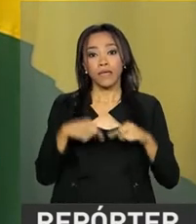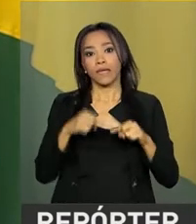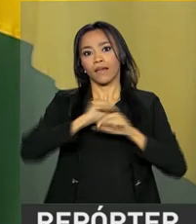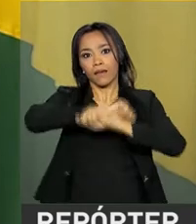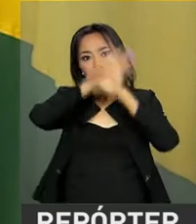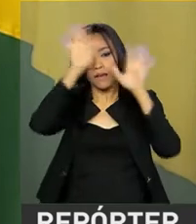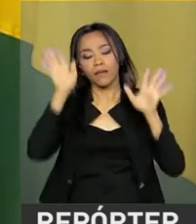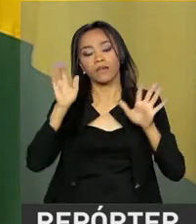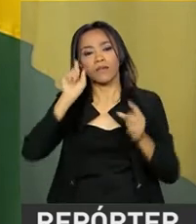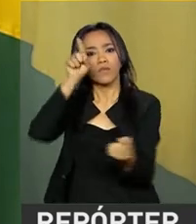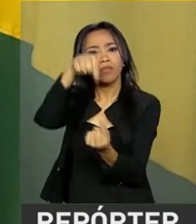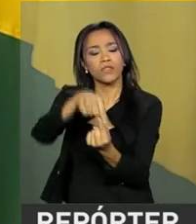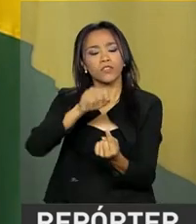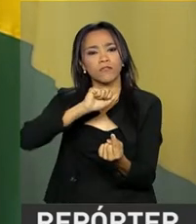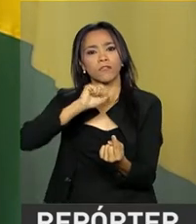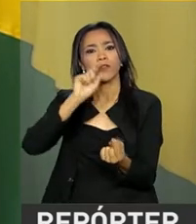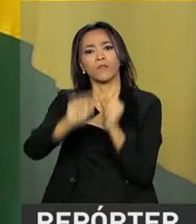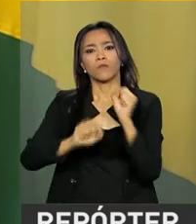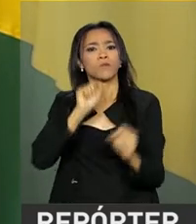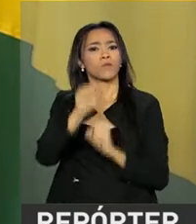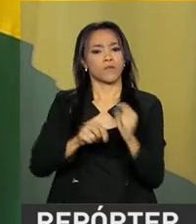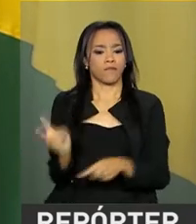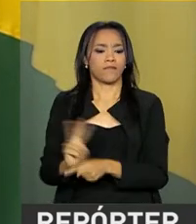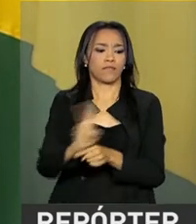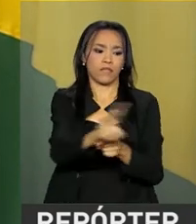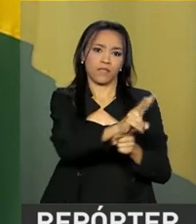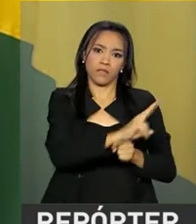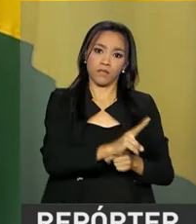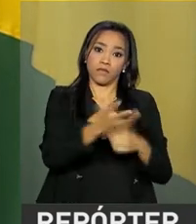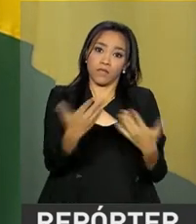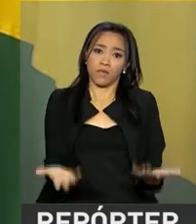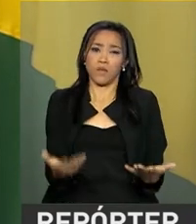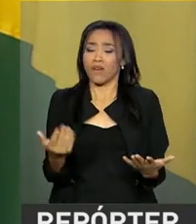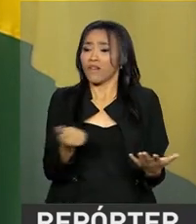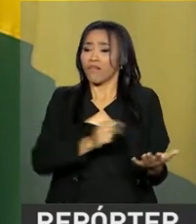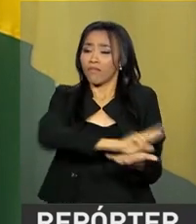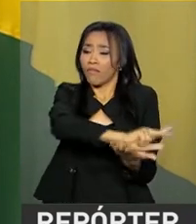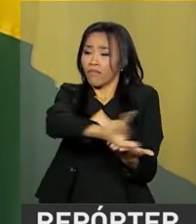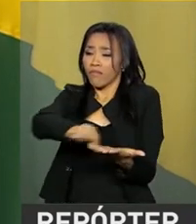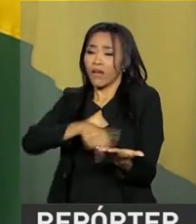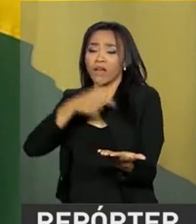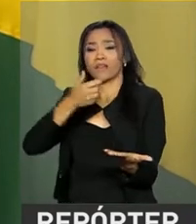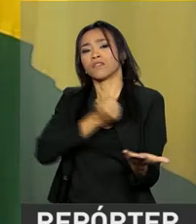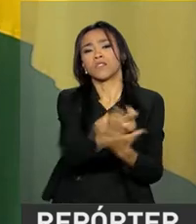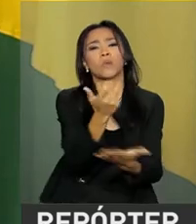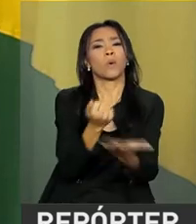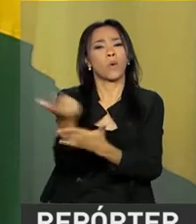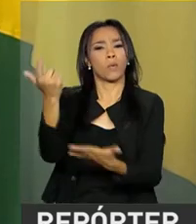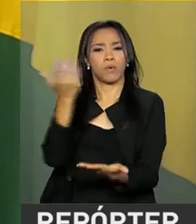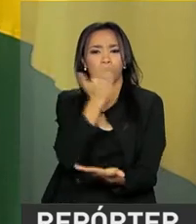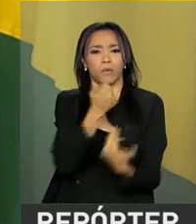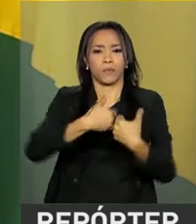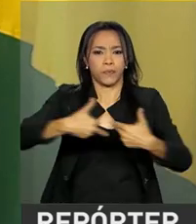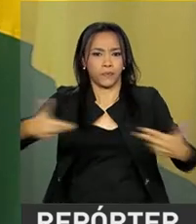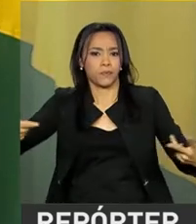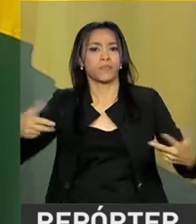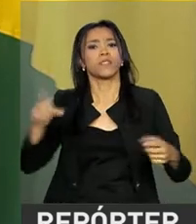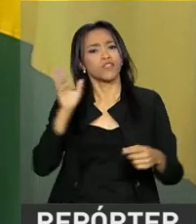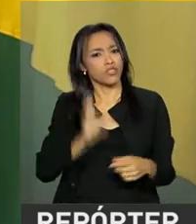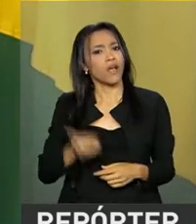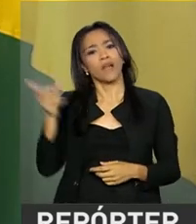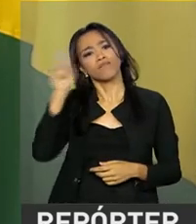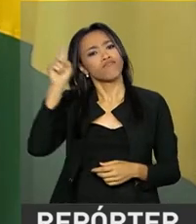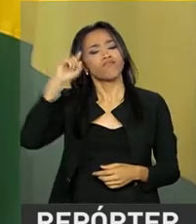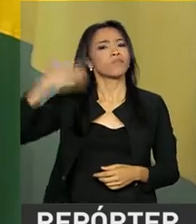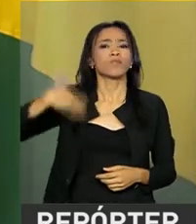objetividade nessa fiscalização consumidor além daquela expressão que já se faz